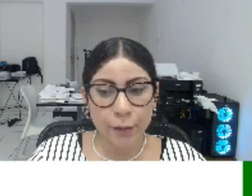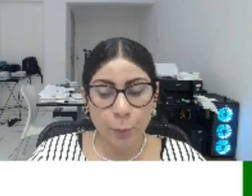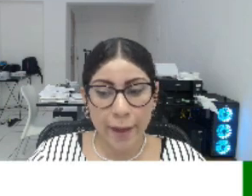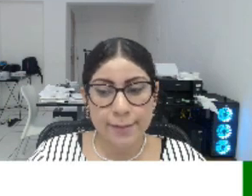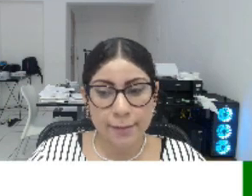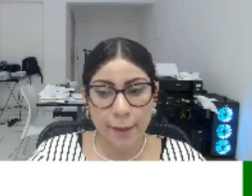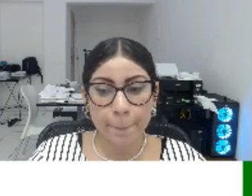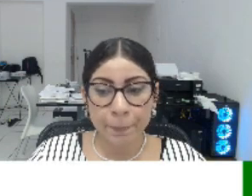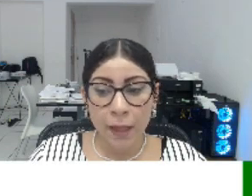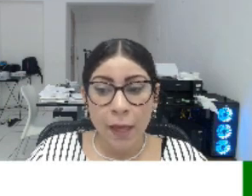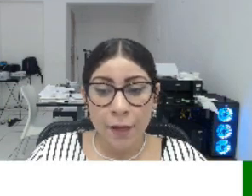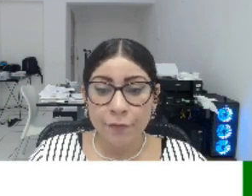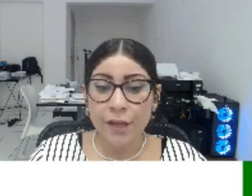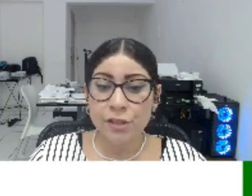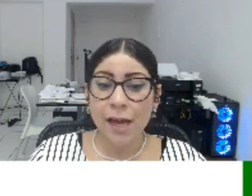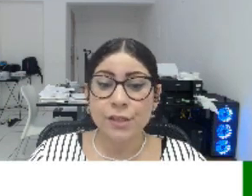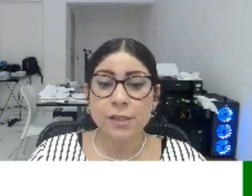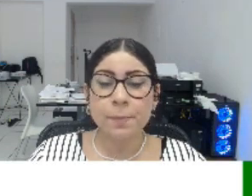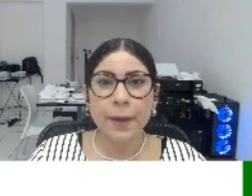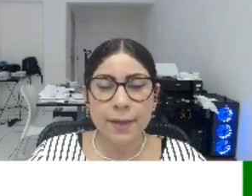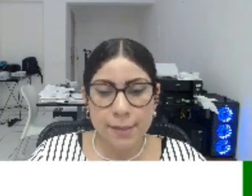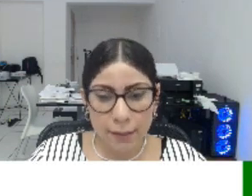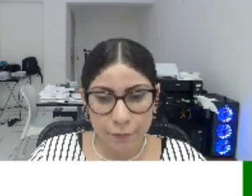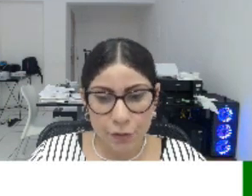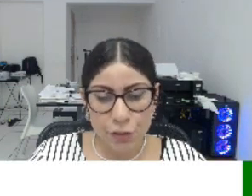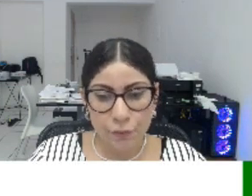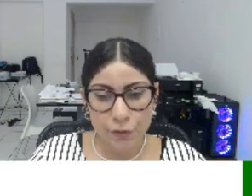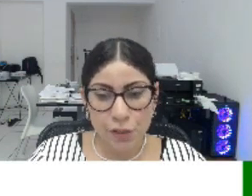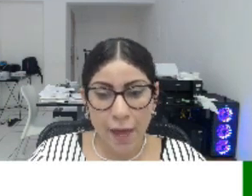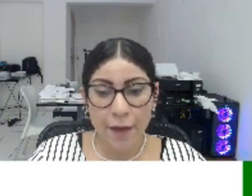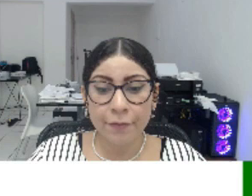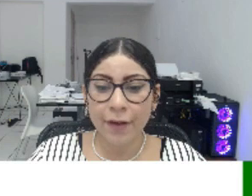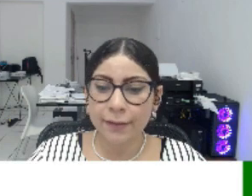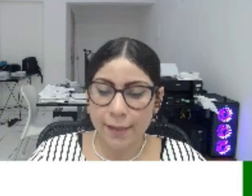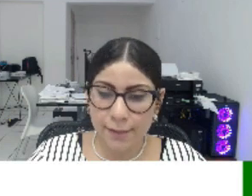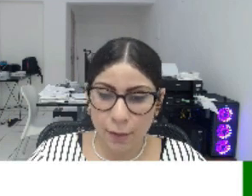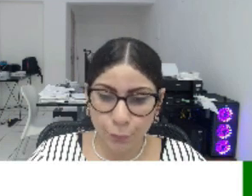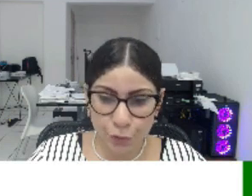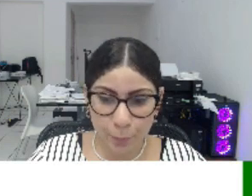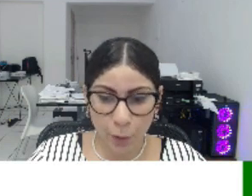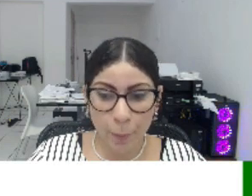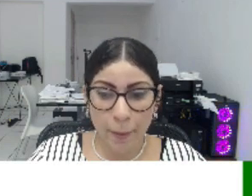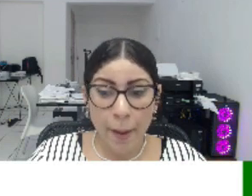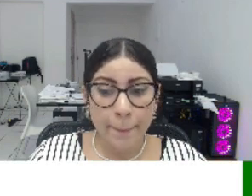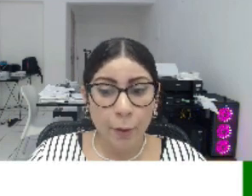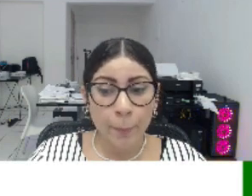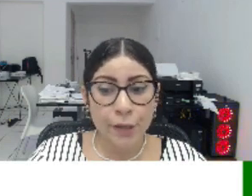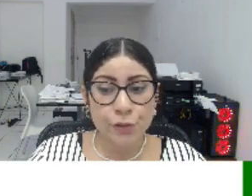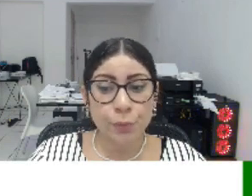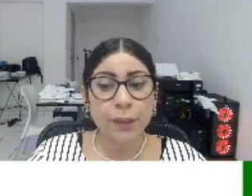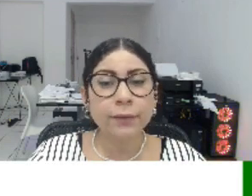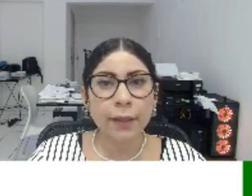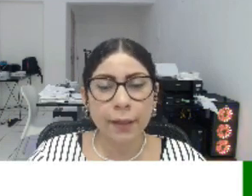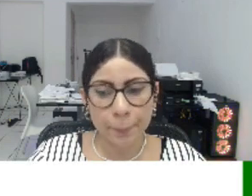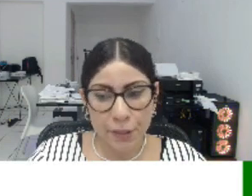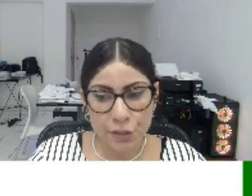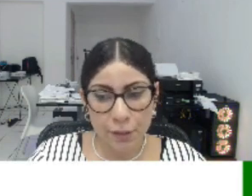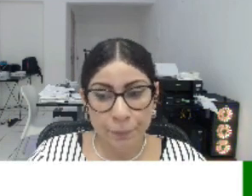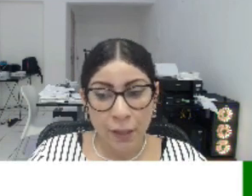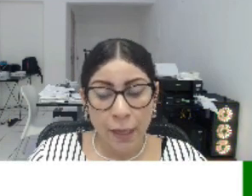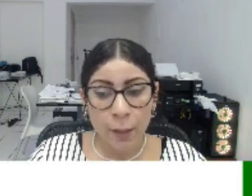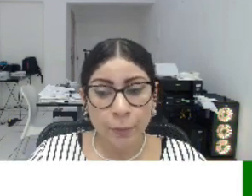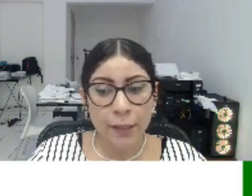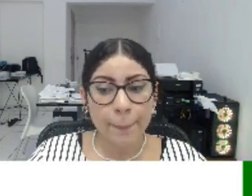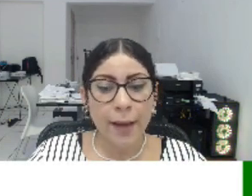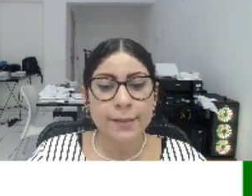Zenaide Maia, do PSD, em vez da dispensa definitiva de revalidação do diploma para o médico